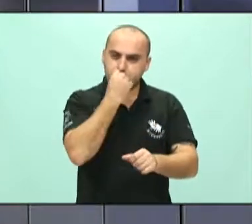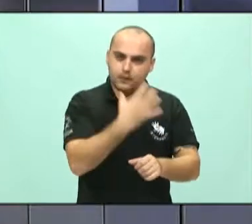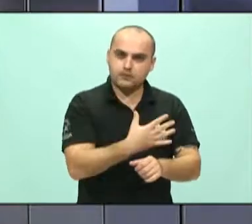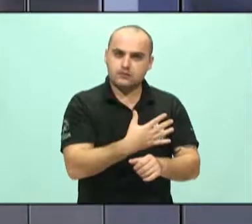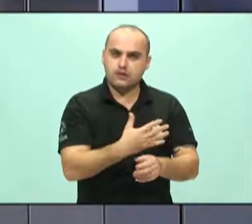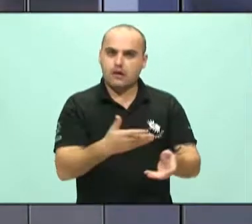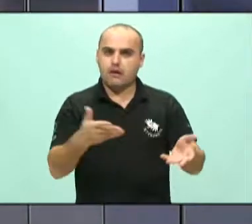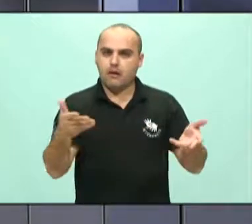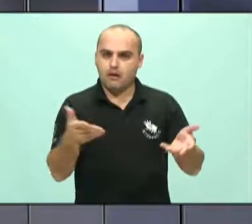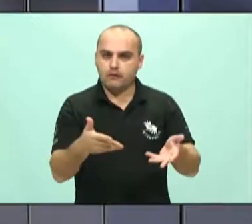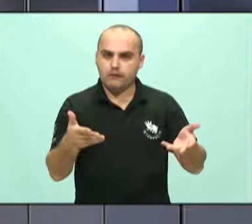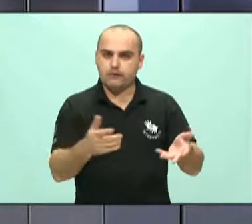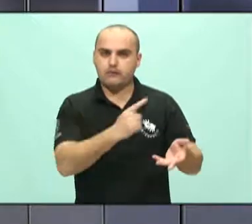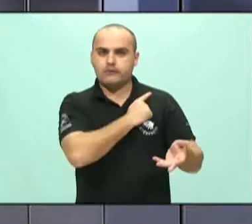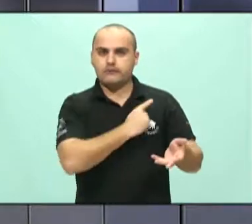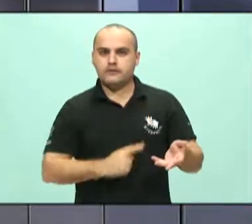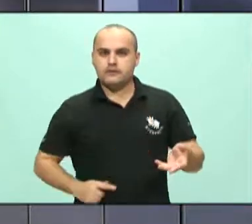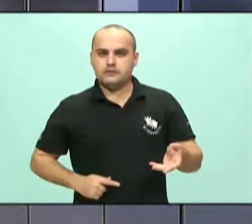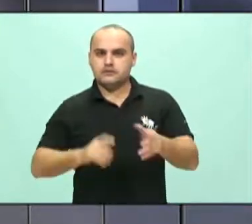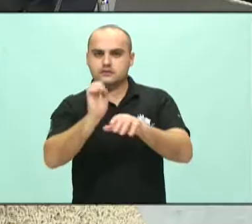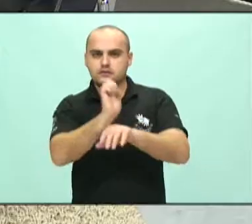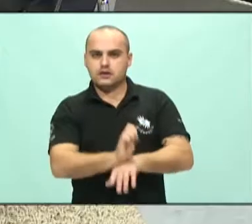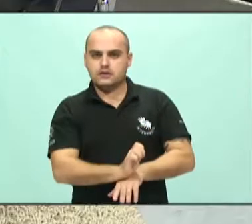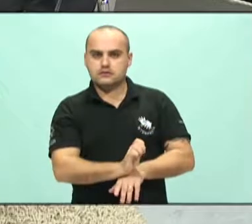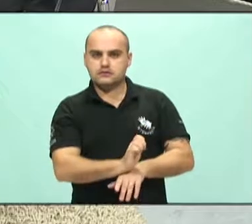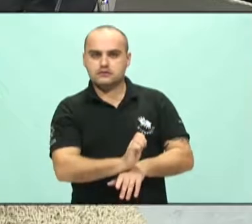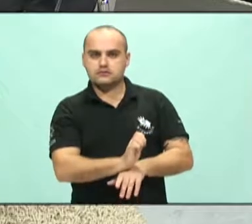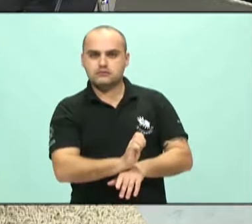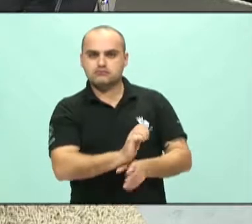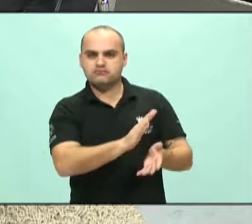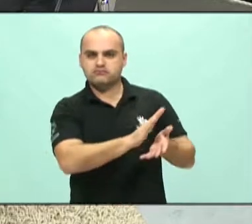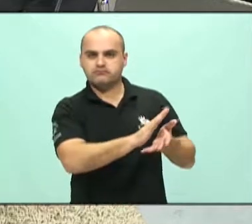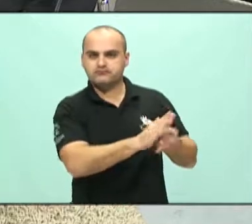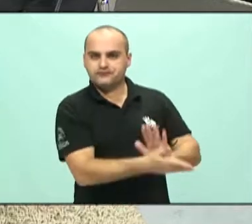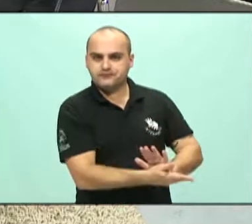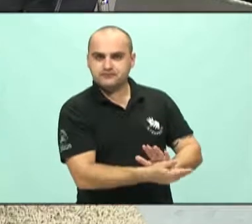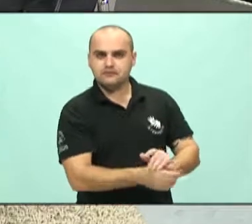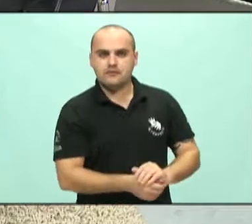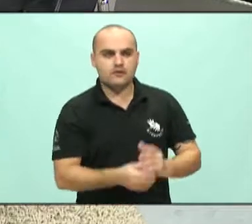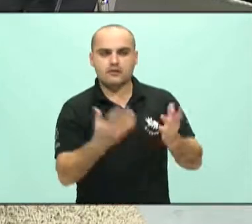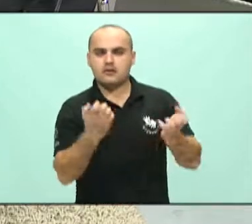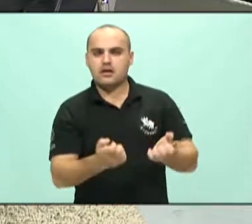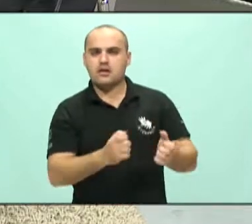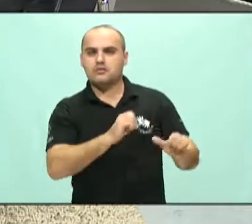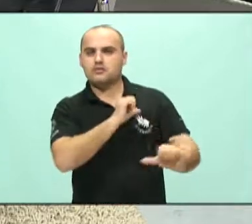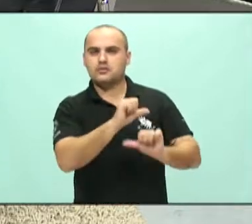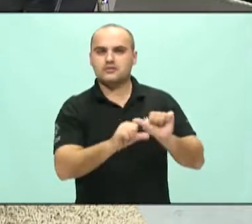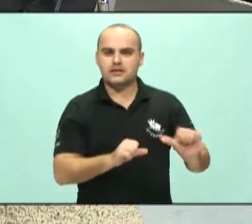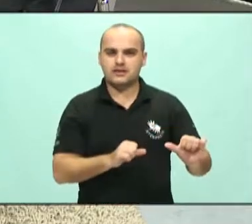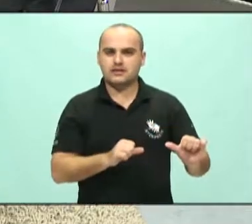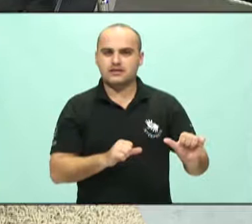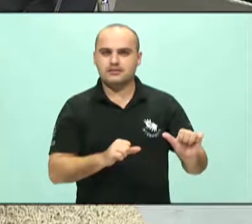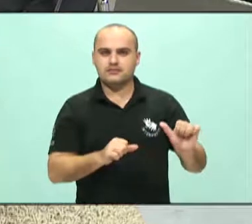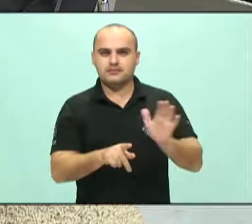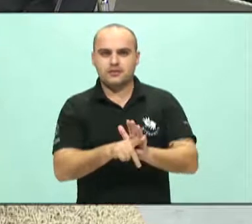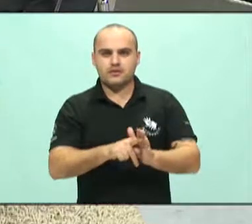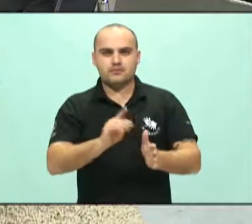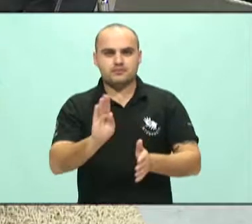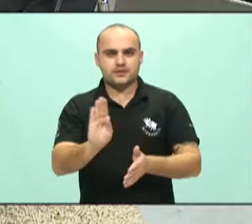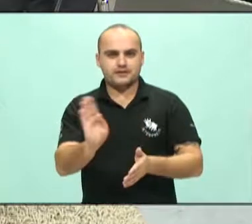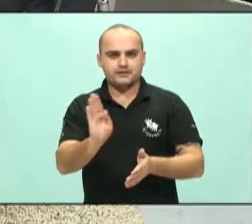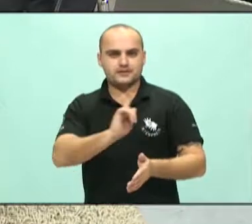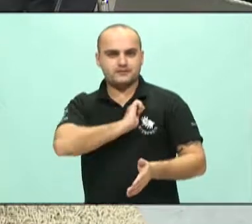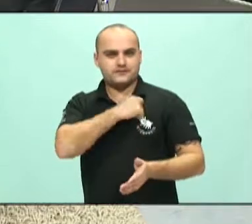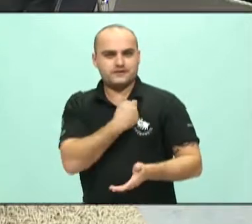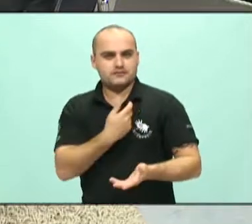em xeque agora pelo governo do estado, que quer simplesmente mudar a política de benefícios fiscais e que isso vai criar